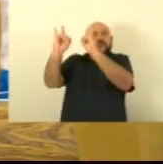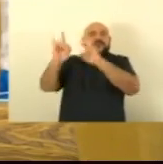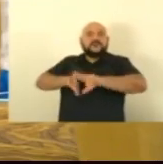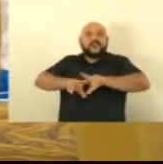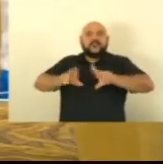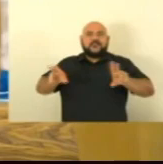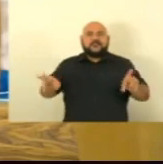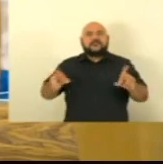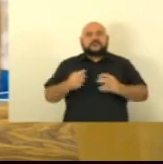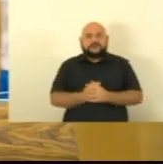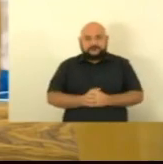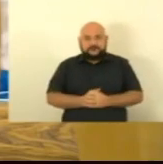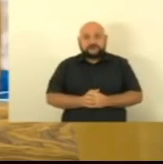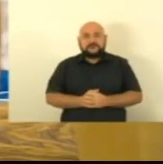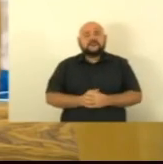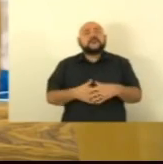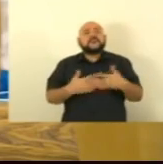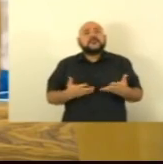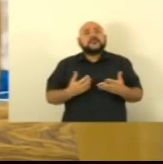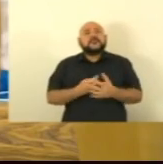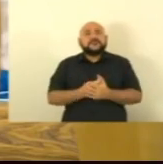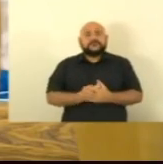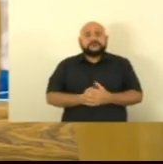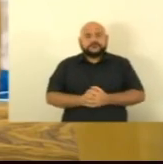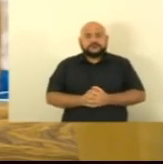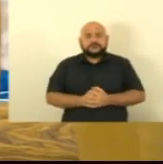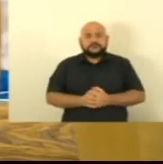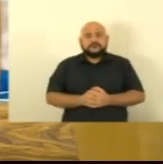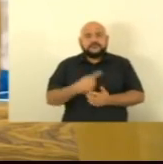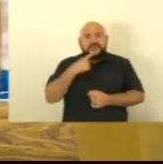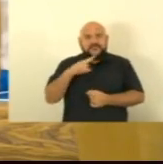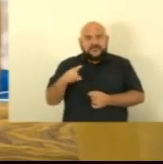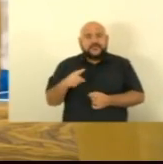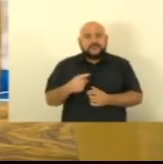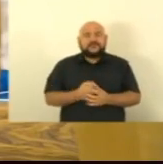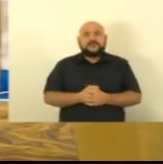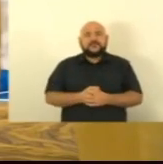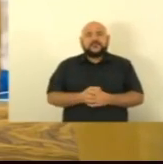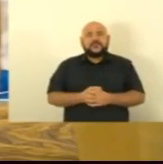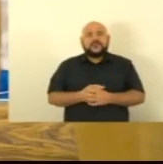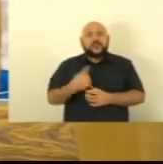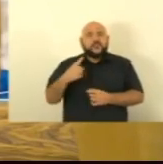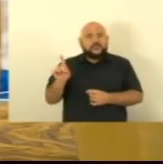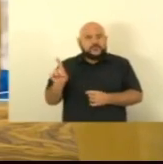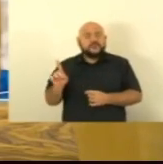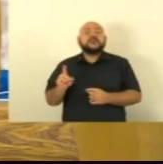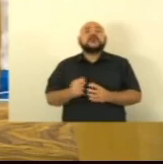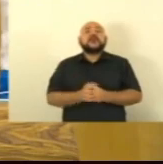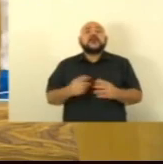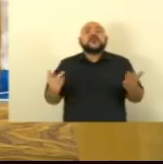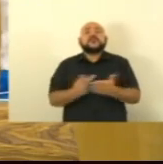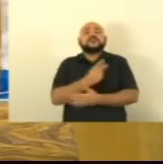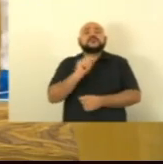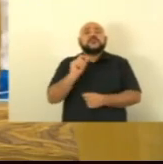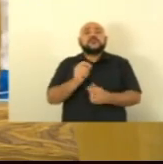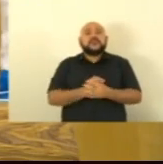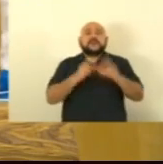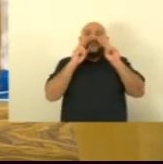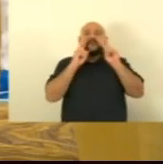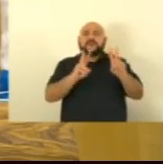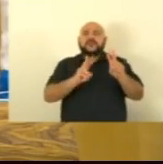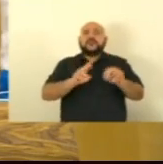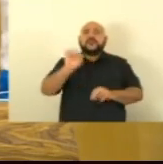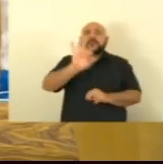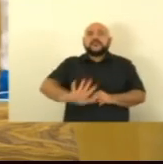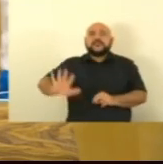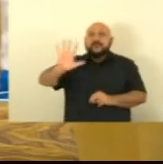de concentração. Nessa última semana, a gente vê, por exemplo, o vazamento das imagens,